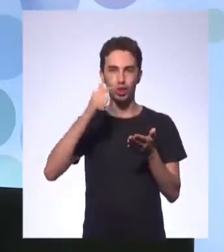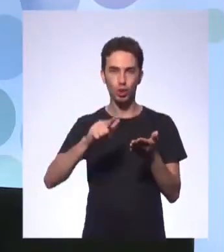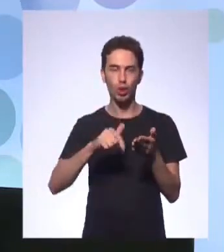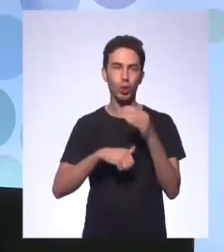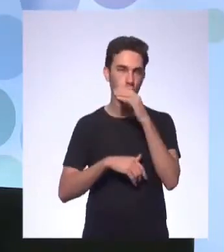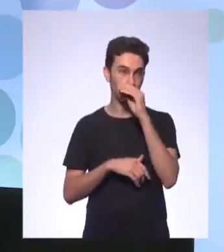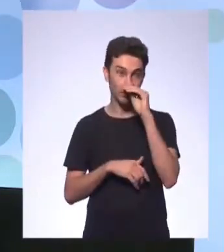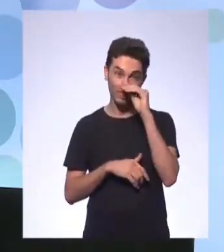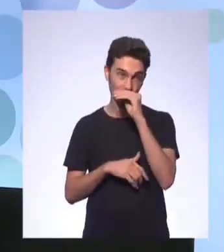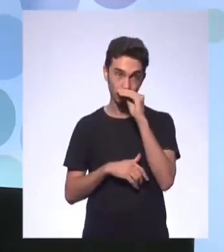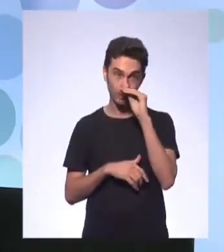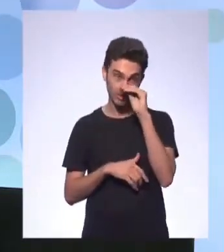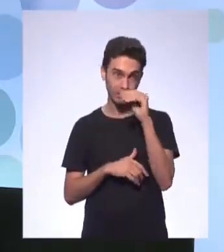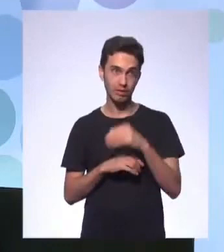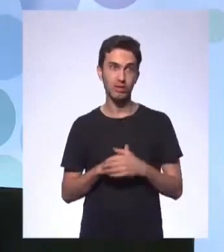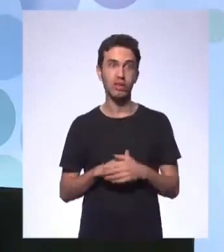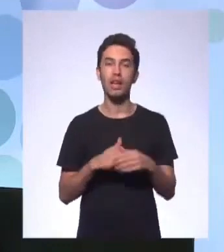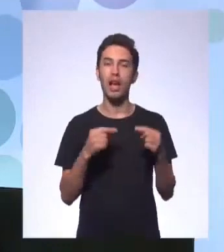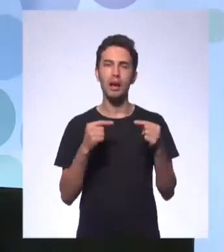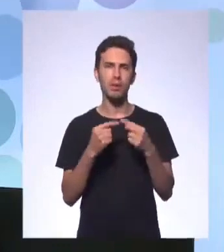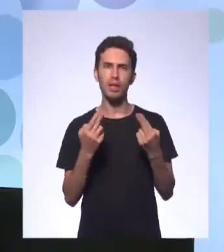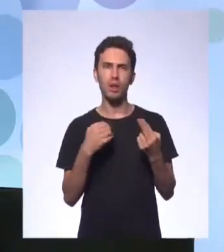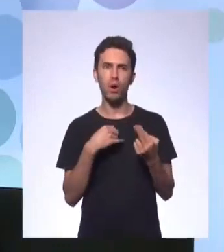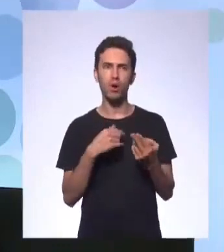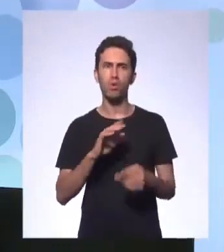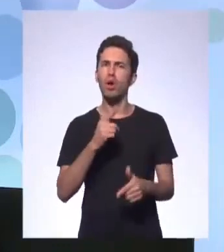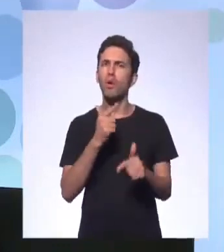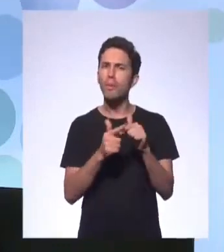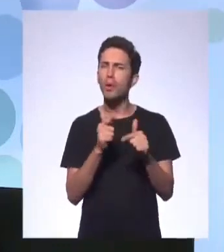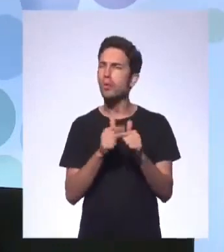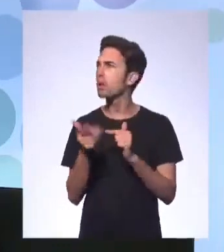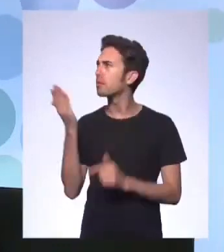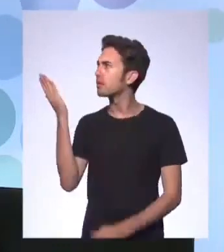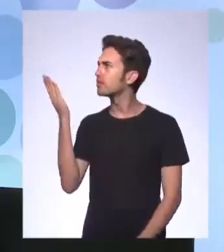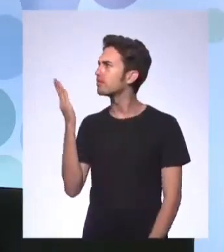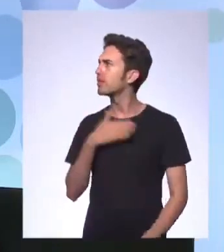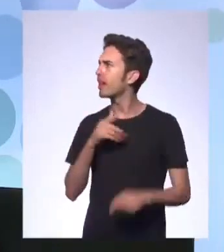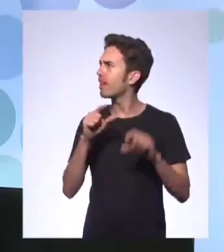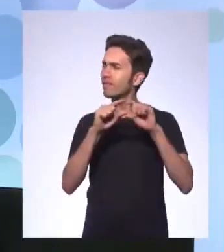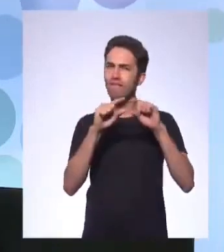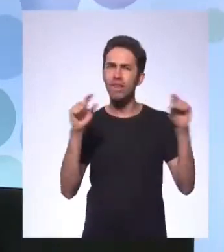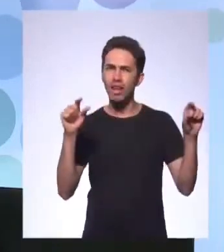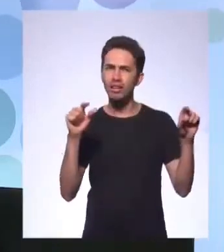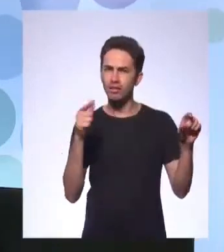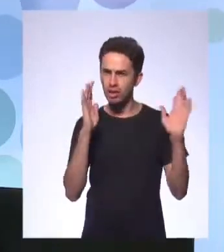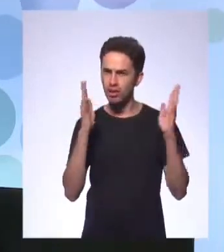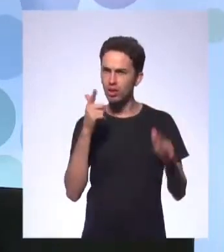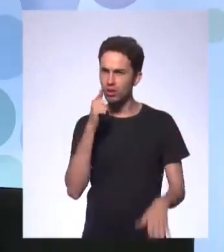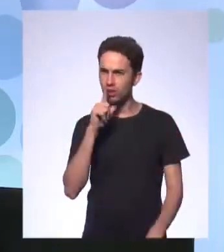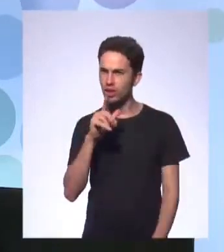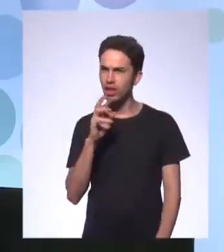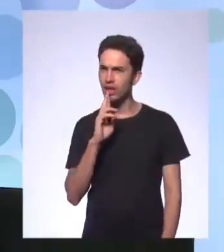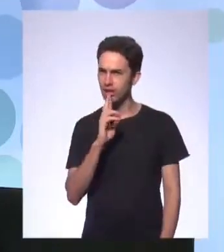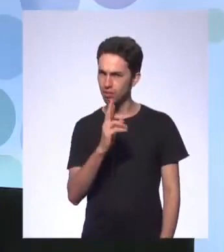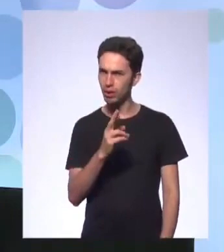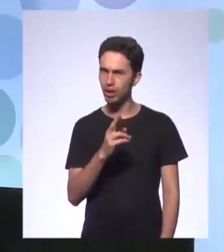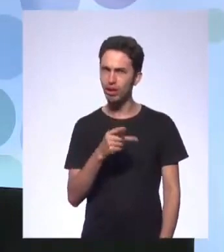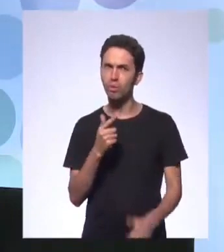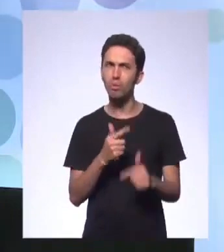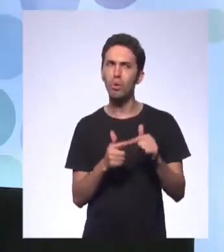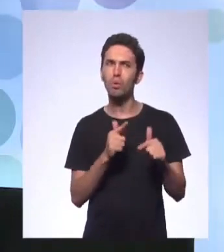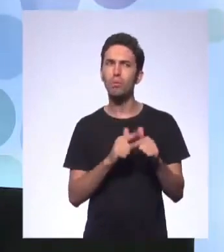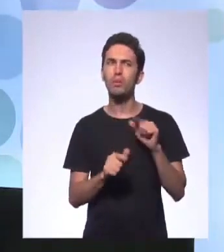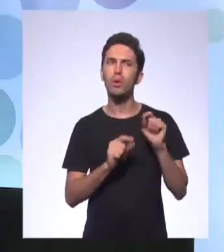trouxe para vocês o mesmo sentido, o que aconteceu. Qual é o problema que eu tenho aqui? Vocês já conseguem comentar para mim que problema que acontece